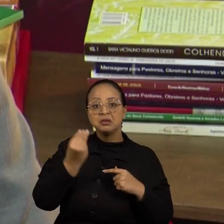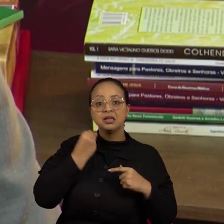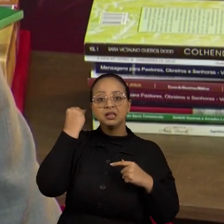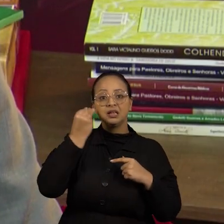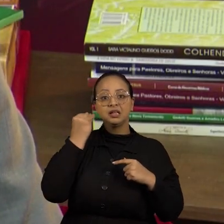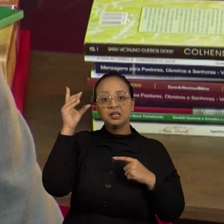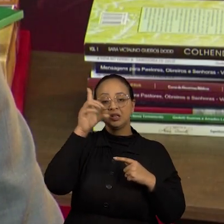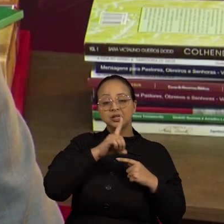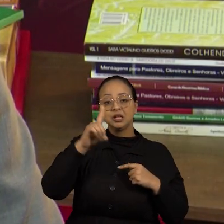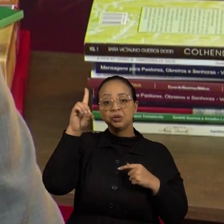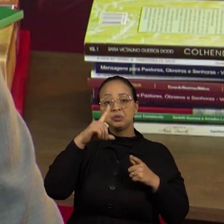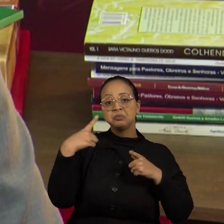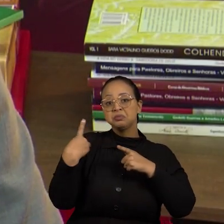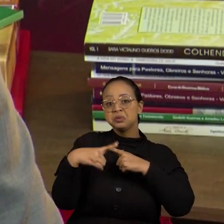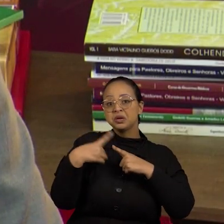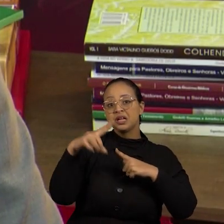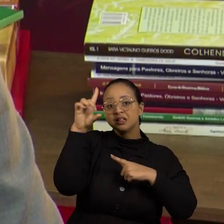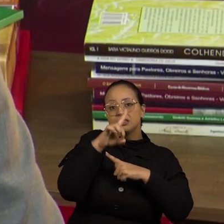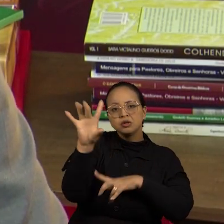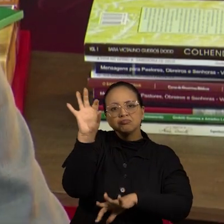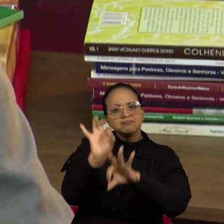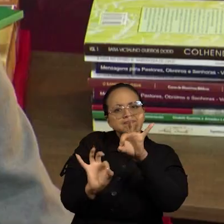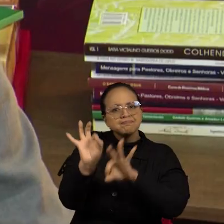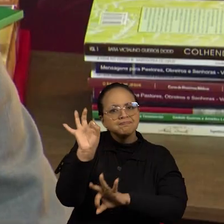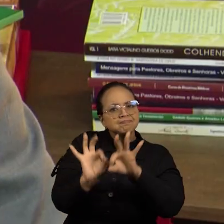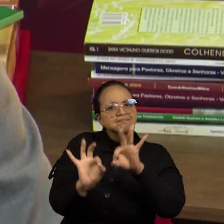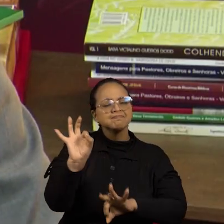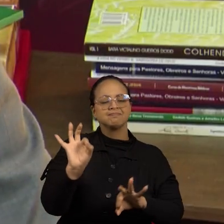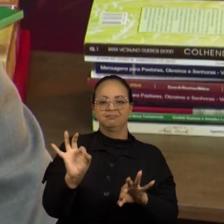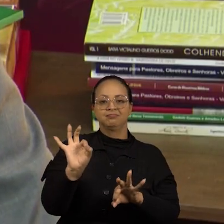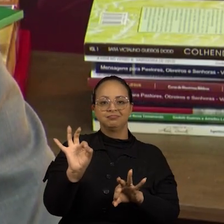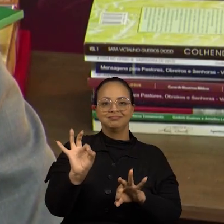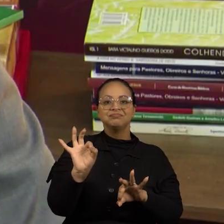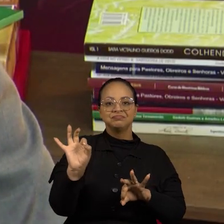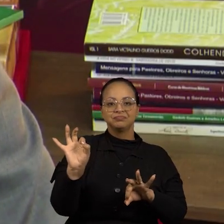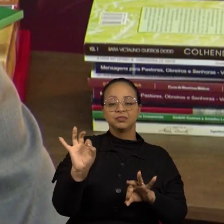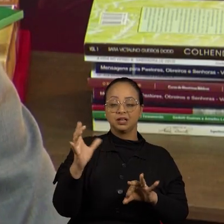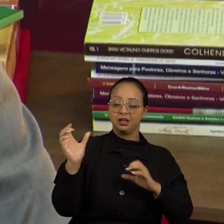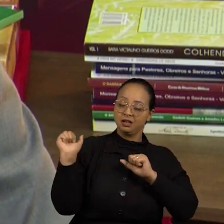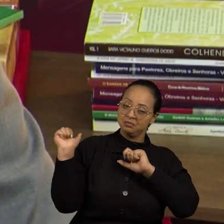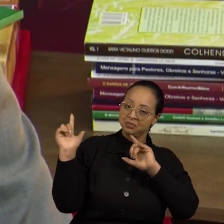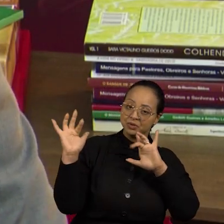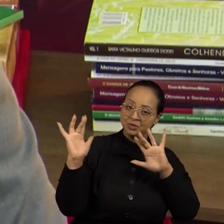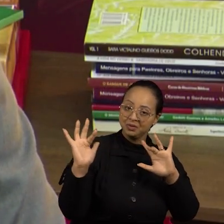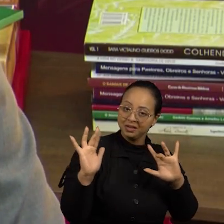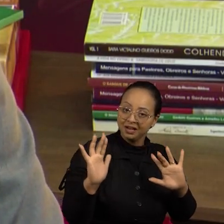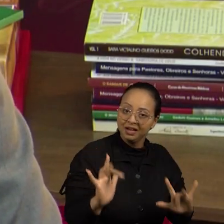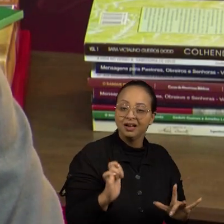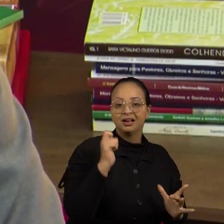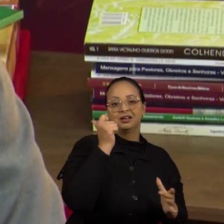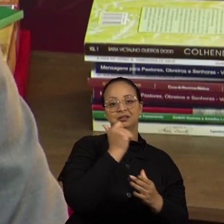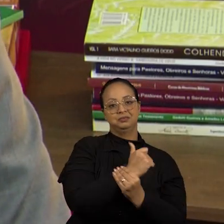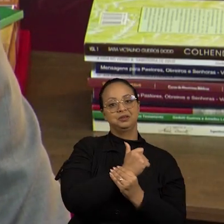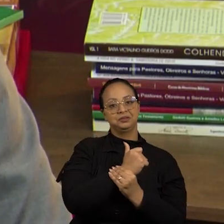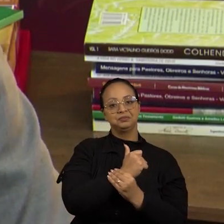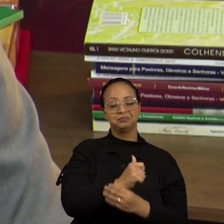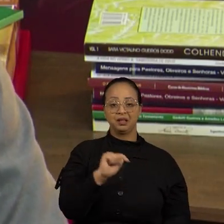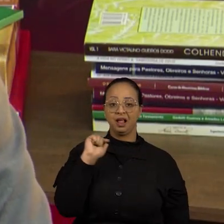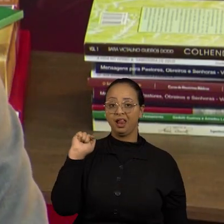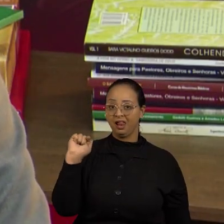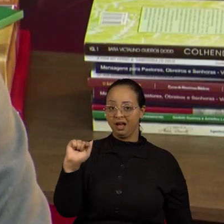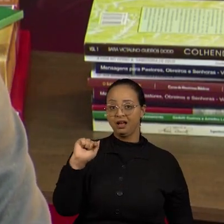né? Com o Deus da casa, uma experiência gloriosa com o Deus da casa. Interessante que ali em